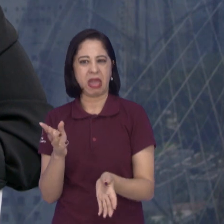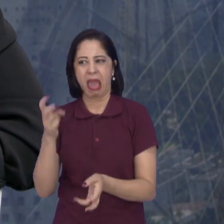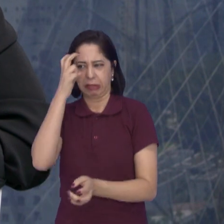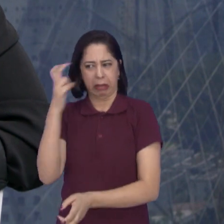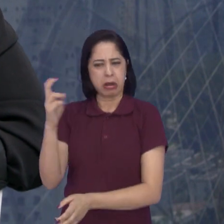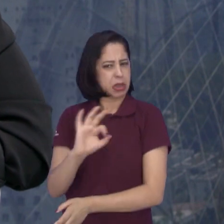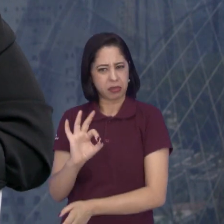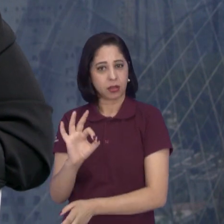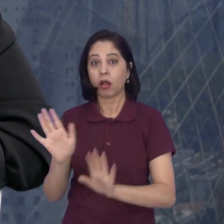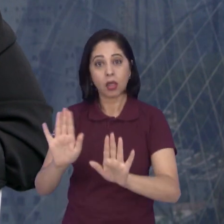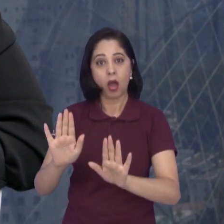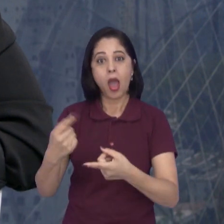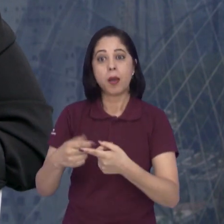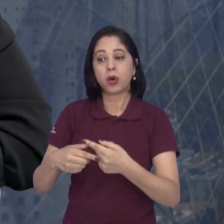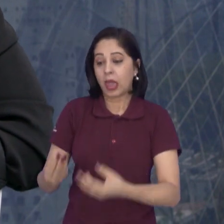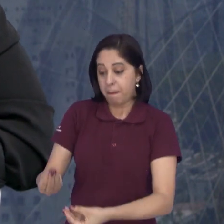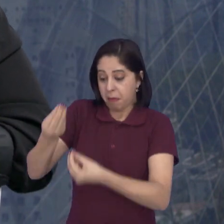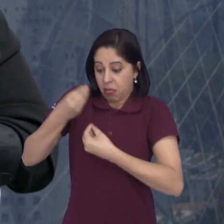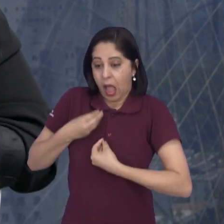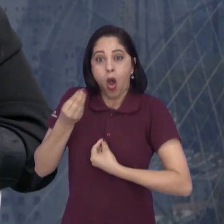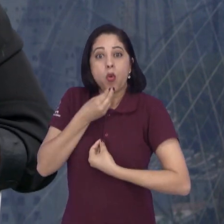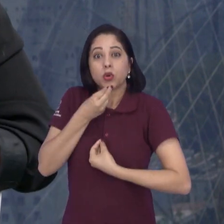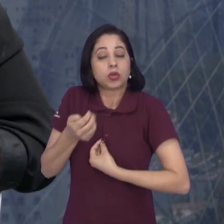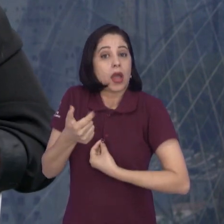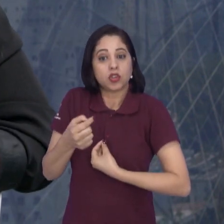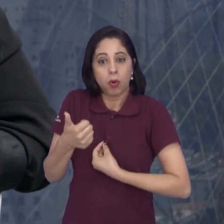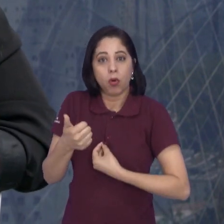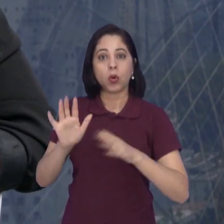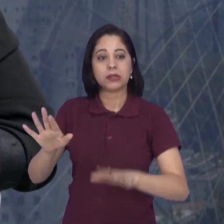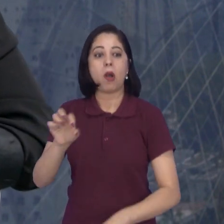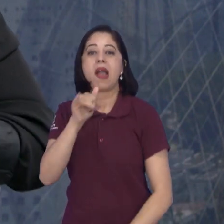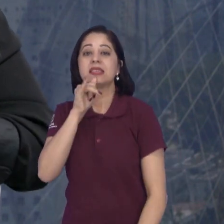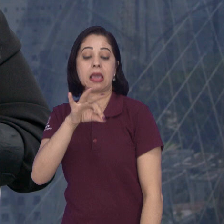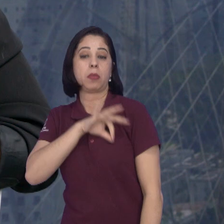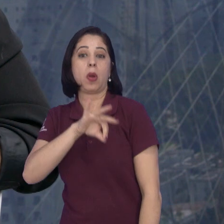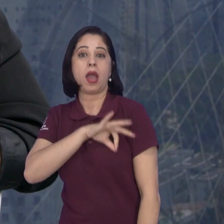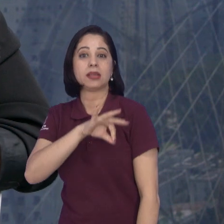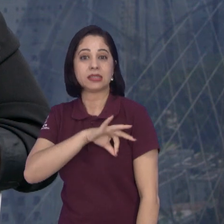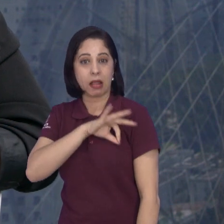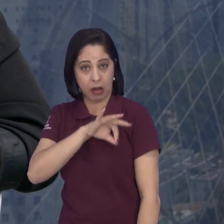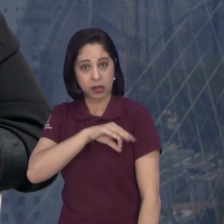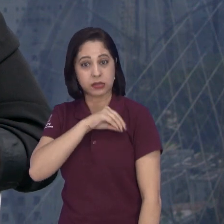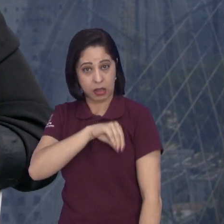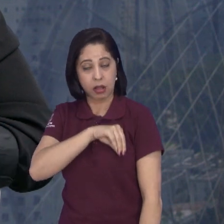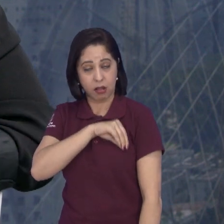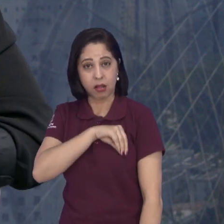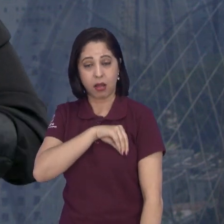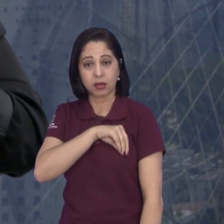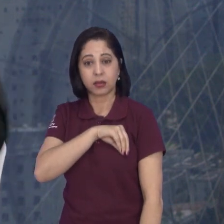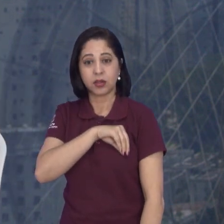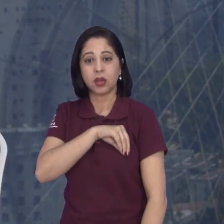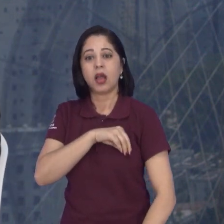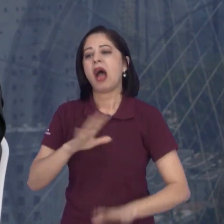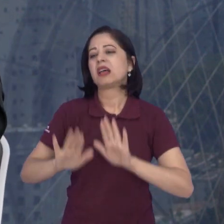as oportunidades não nos são dadas. Então, quando a gente fala de igualdade salarial, por exemplo, né, a gente tem lei recente aí sobre isso, né, e todo